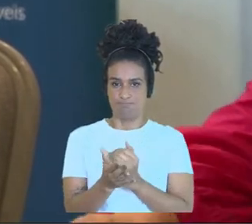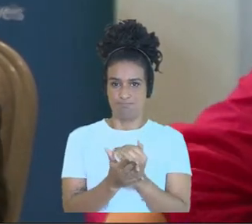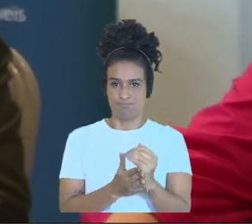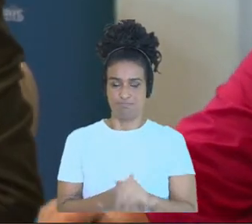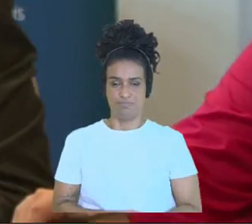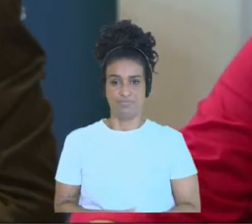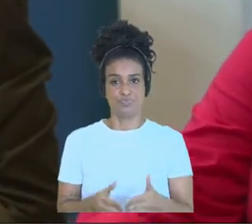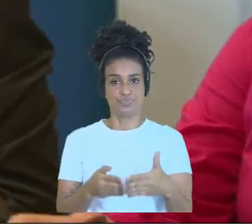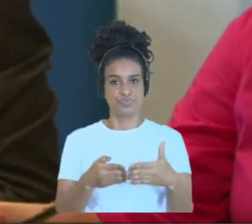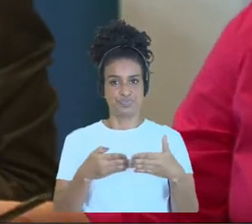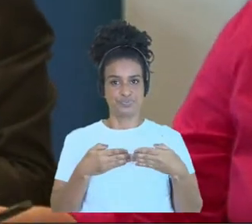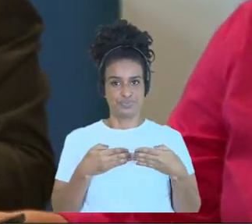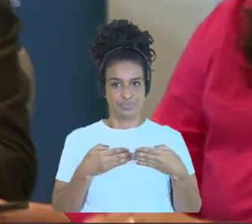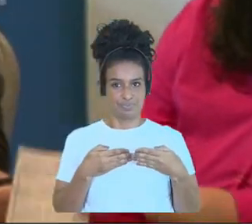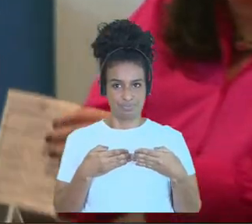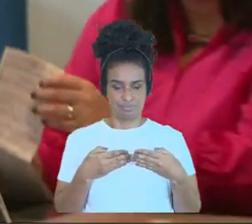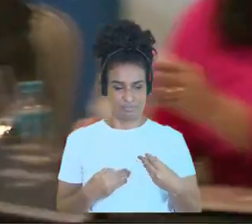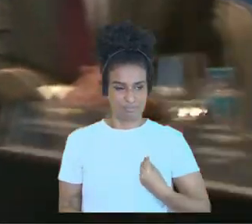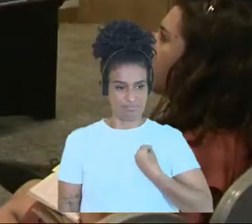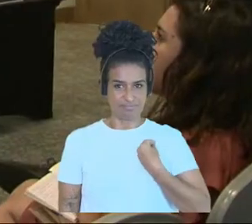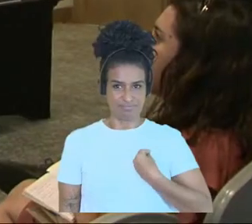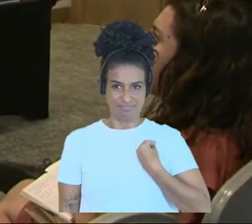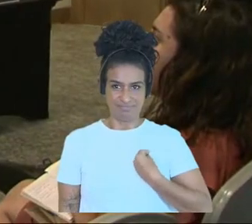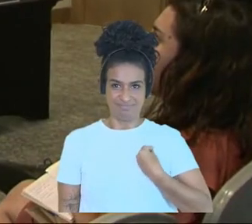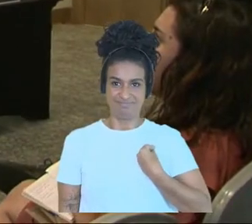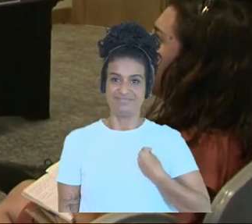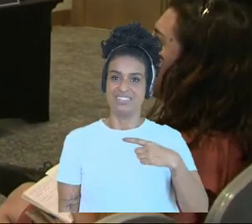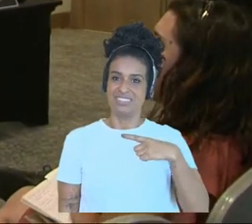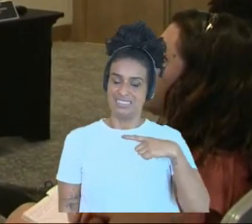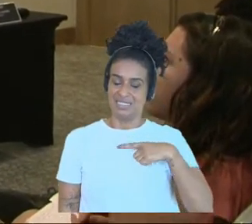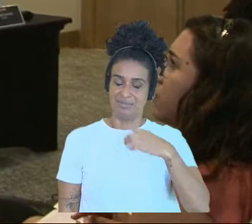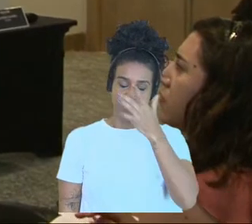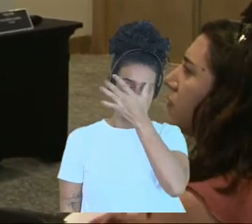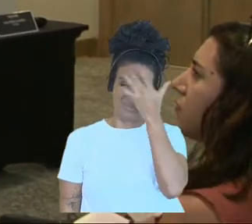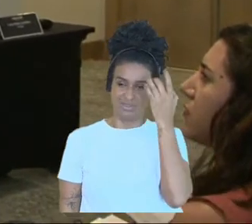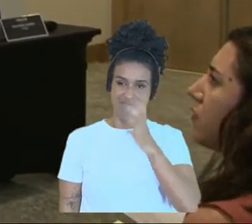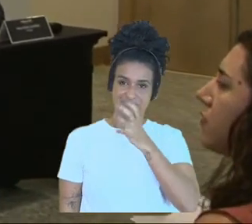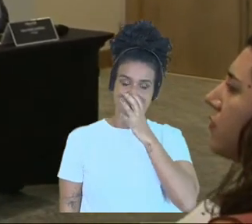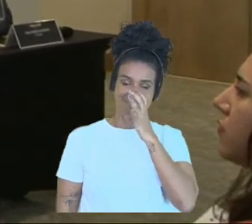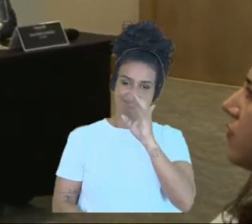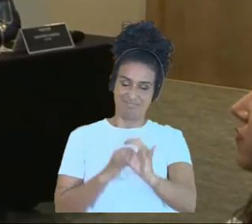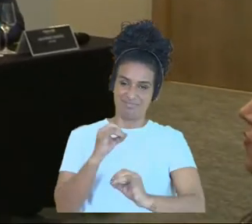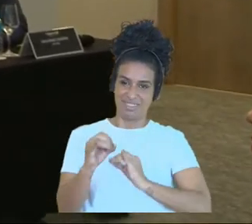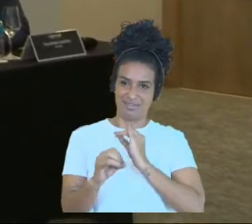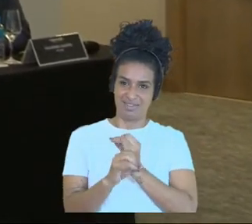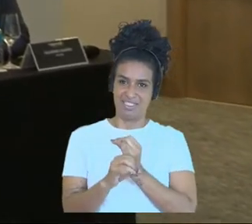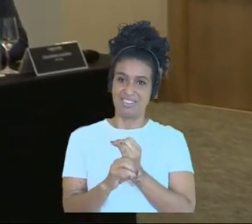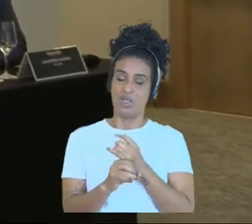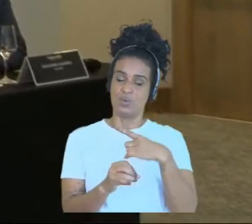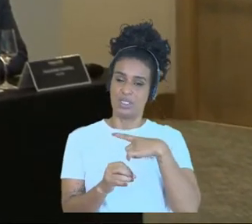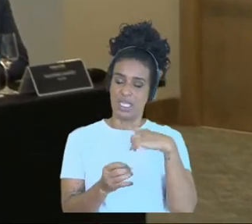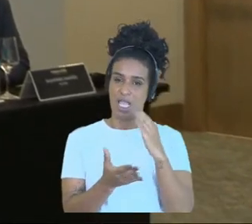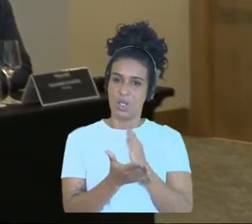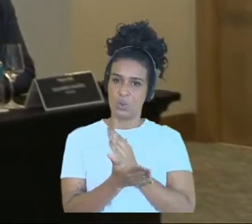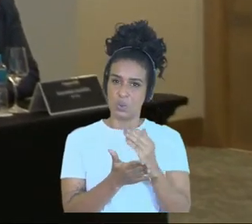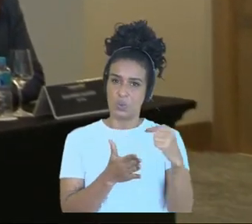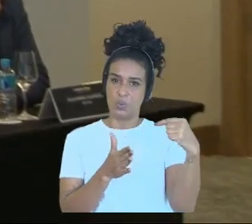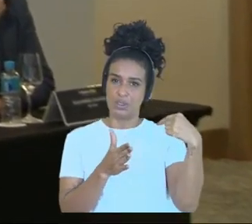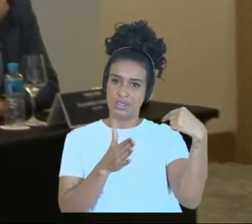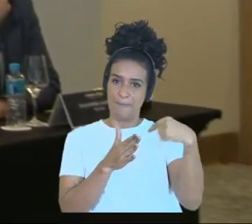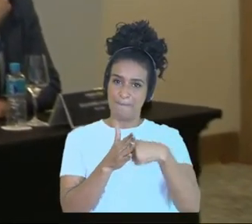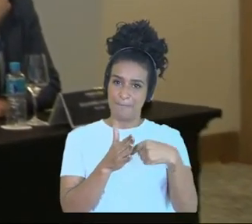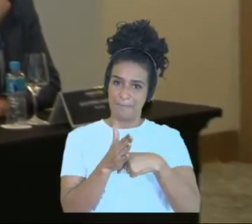Pessoal, vou pedir licença, vocês estão presencialmente, é que a gente também tem o nosso público virtual. Então, tem aqui algumas perguntas, quero